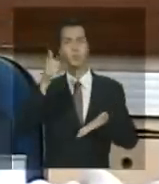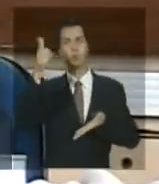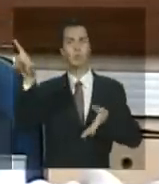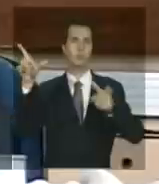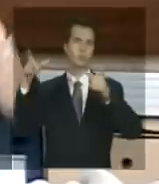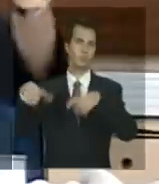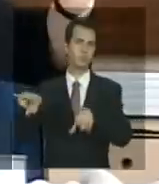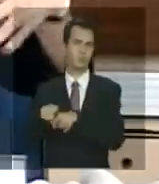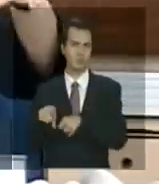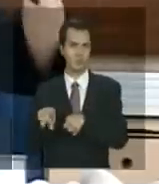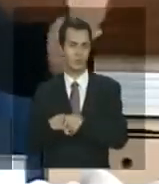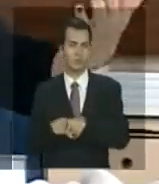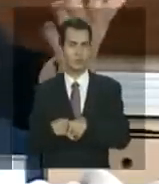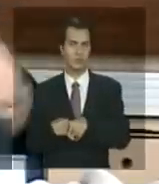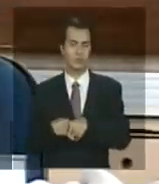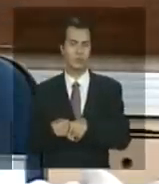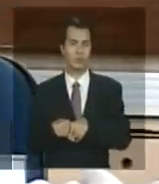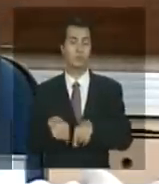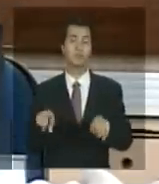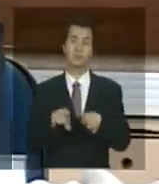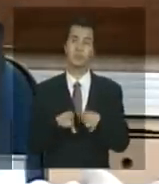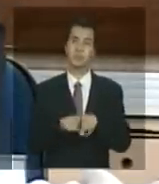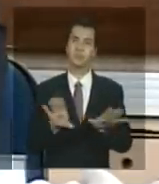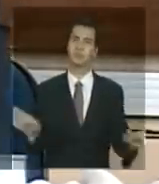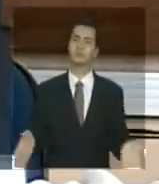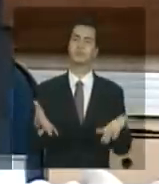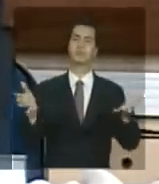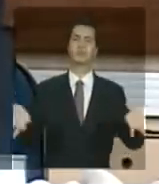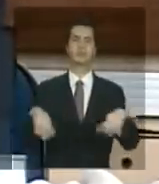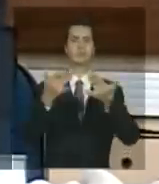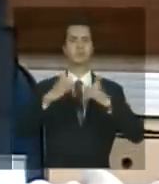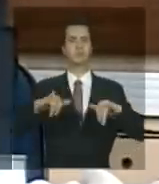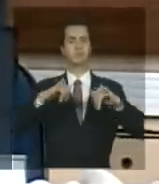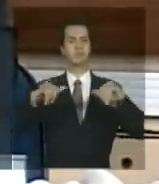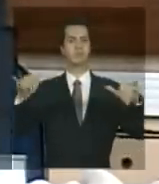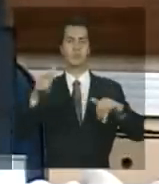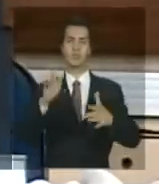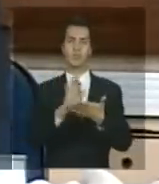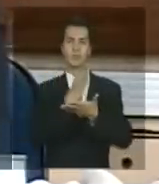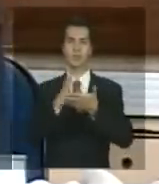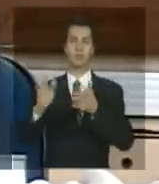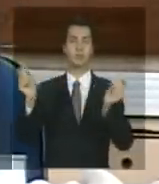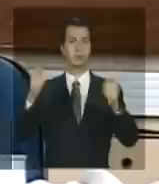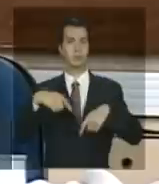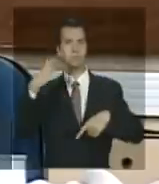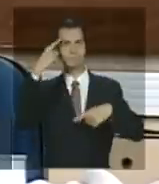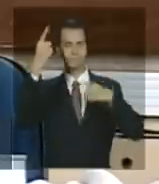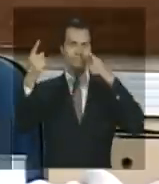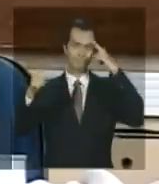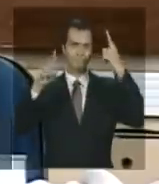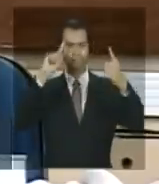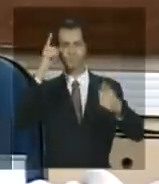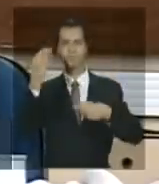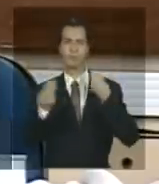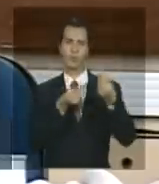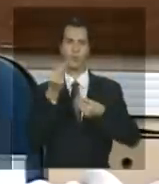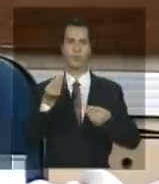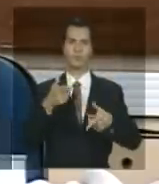como incentivo para novas iniciativas de inovação na gestão pública.